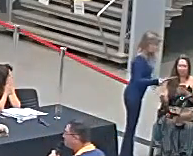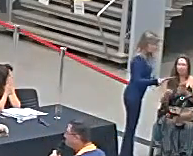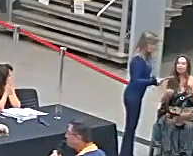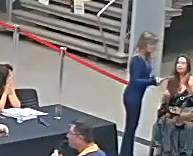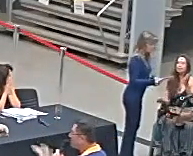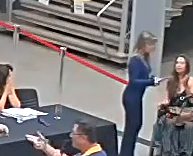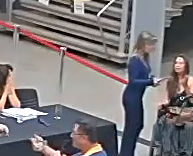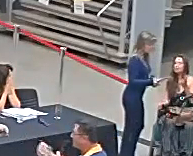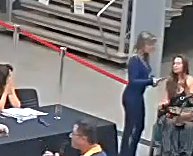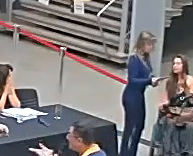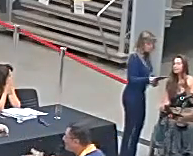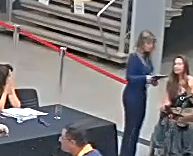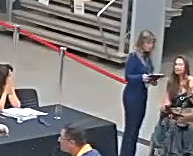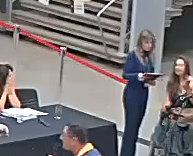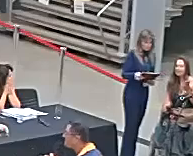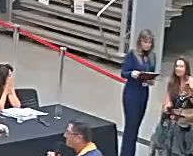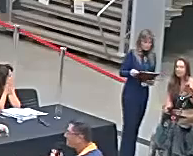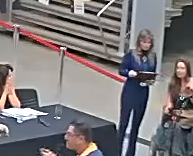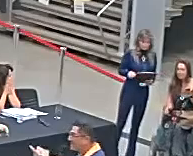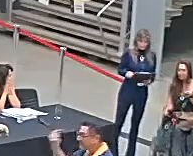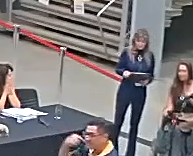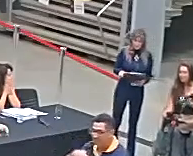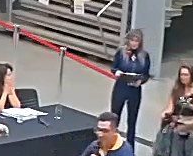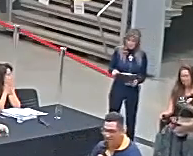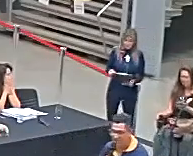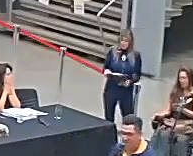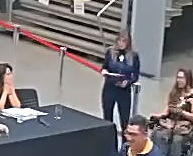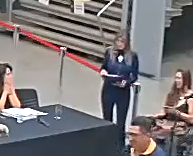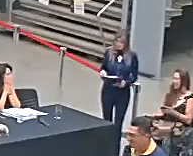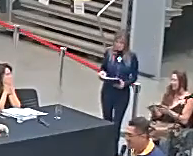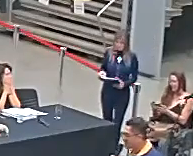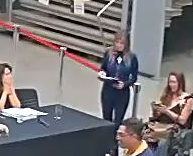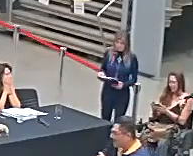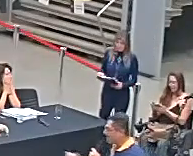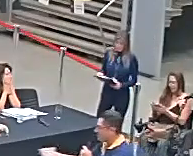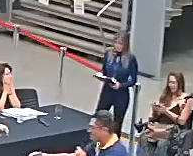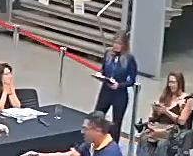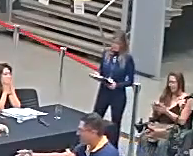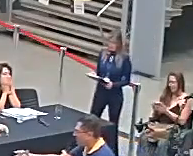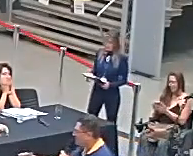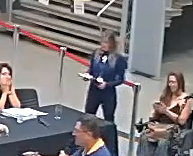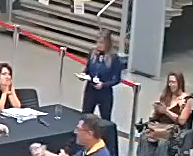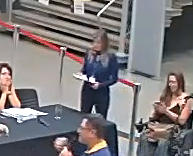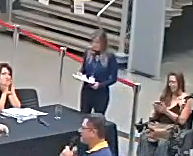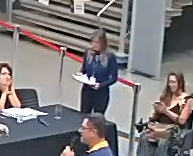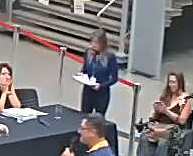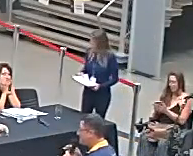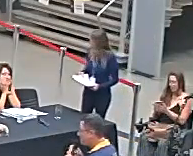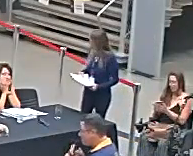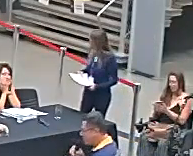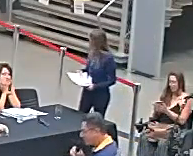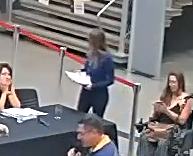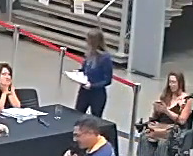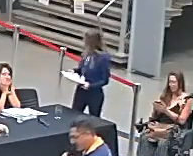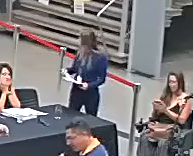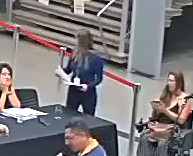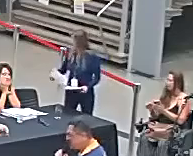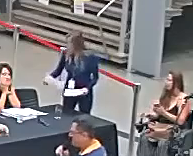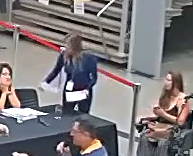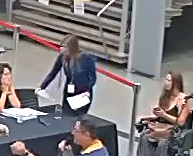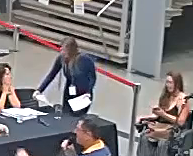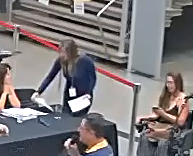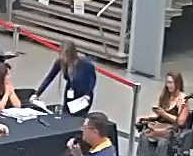grau completo e realmente tem mas na Vida Prática você pega as pratinhas põe na mão dela ela não sabe amor olha